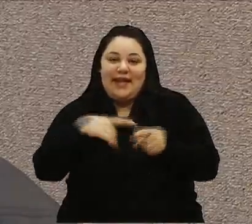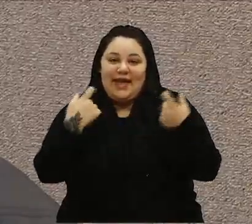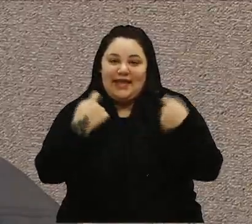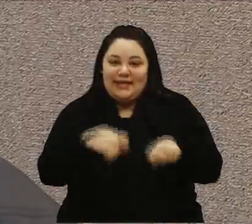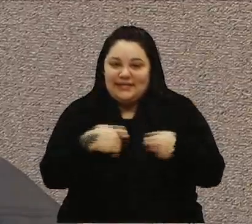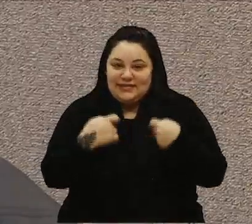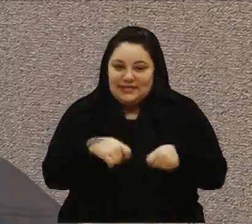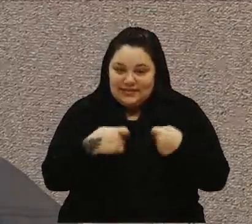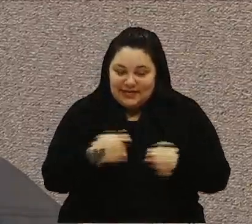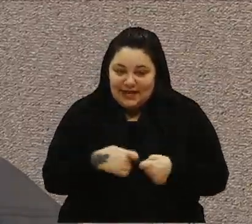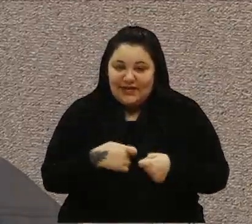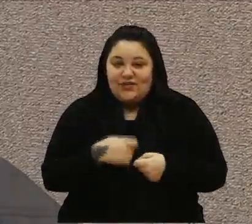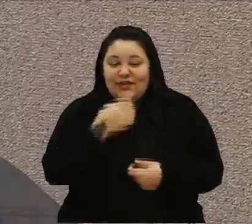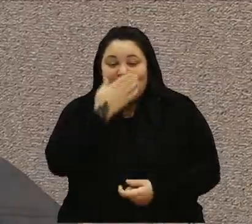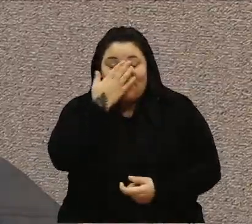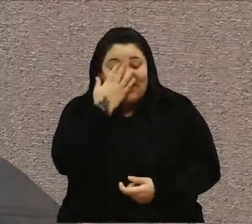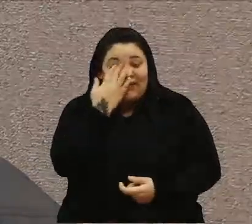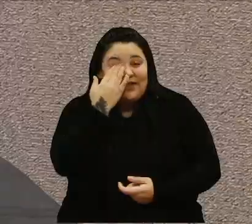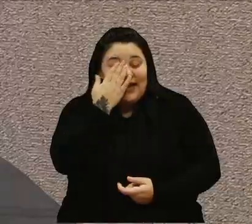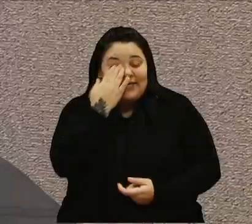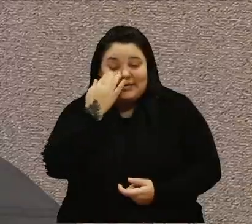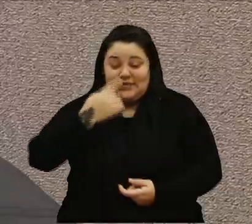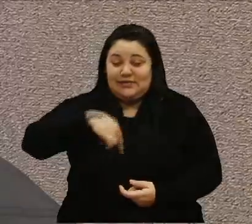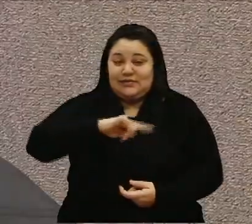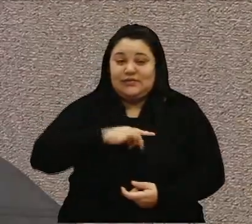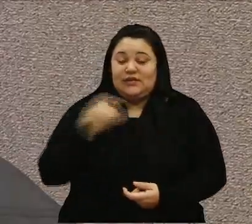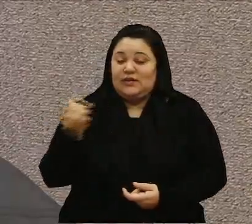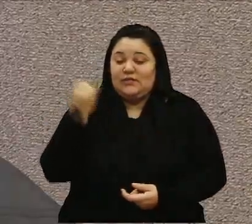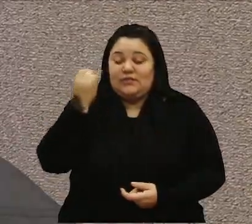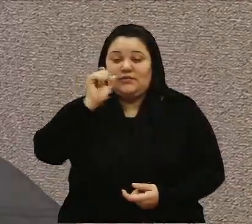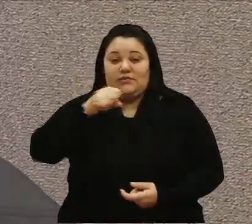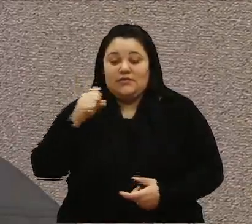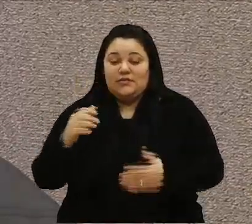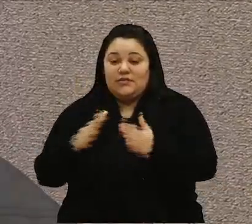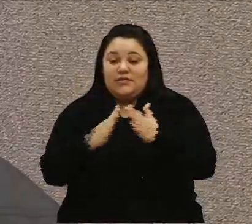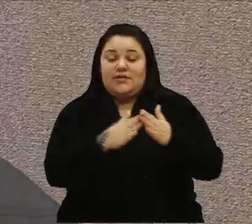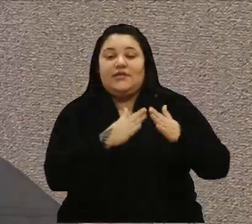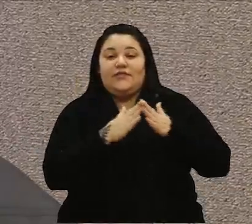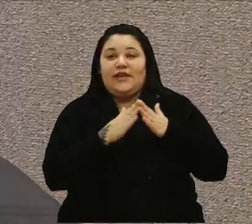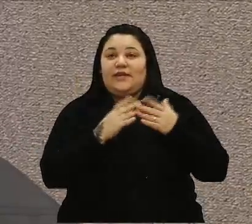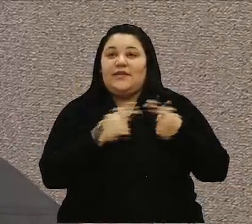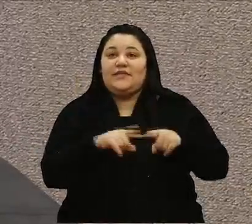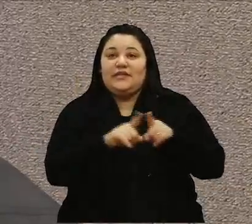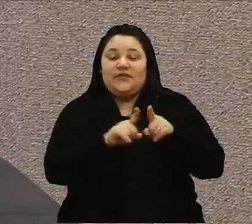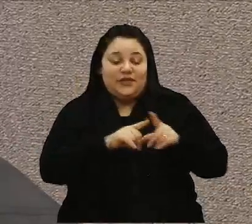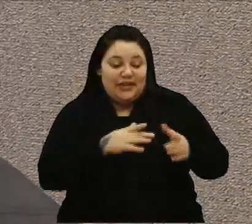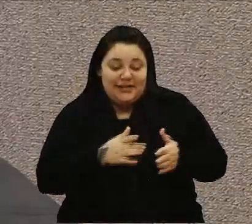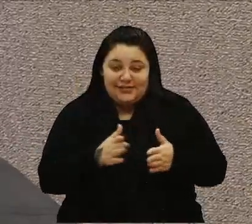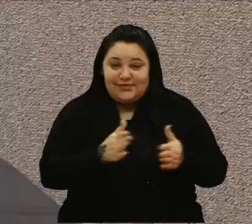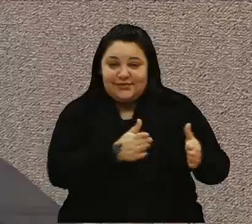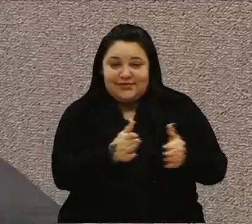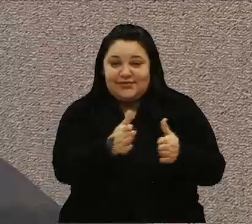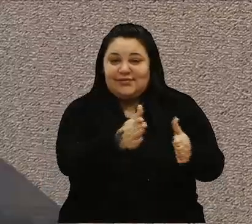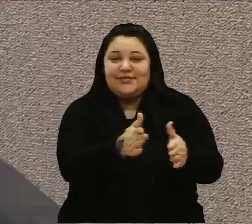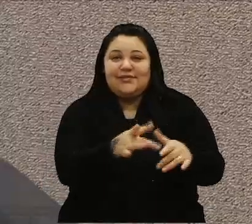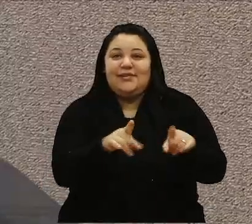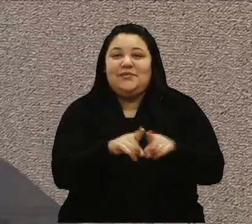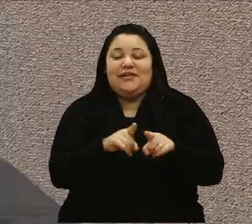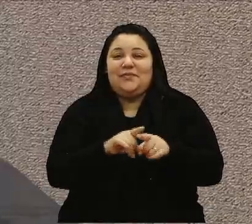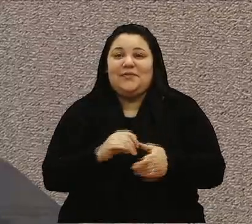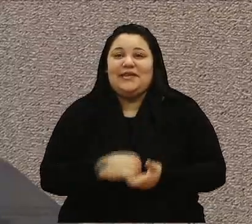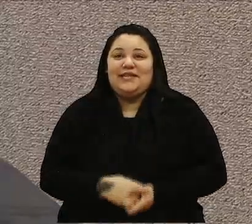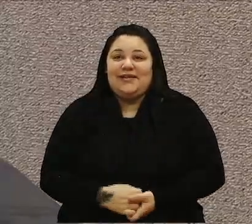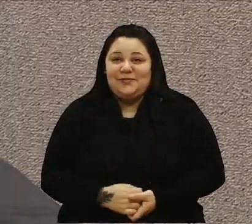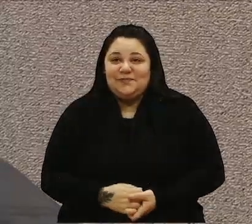Ela disse, olha, para nós seria importante. Eu disse, bom, a gente precisa que os moradores aqui da estrada concordem com isso. E aí nós somos atrás também